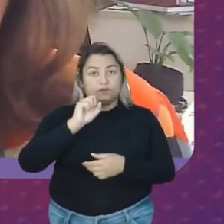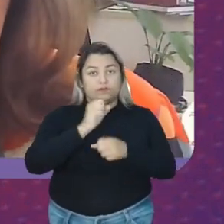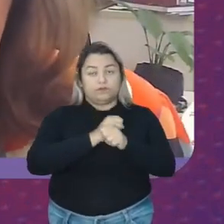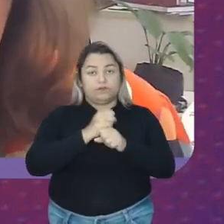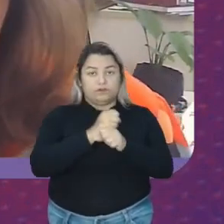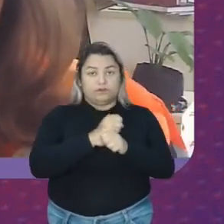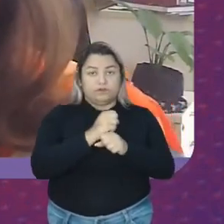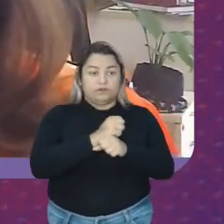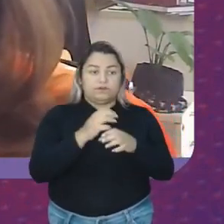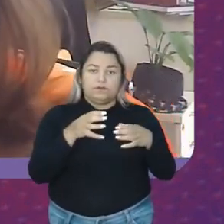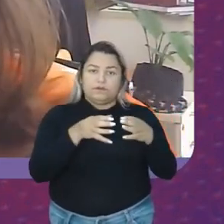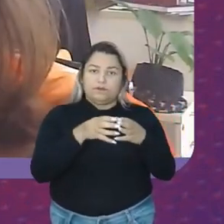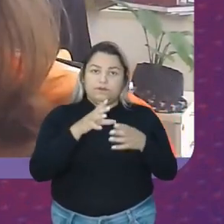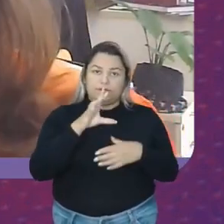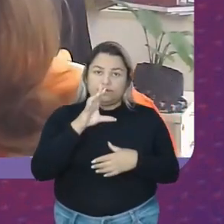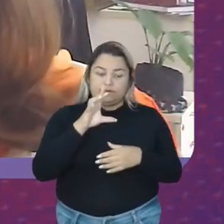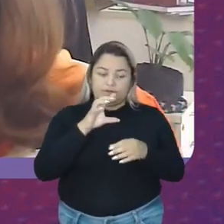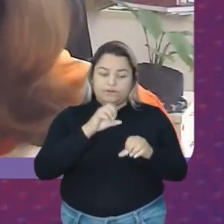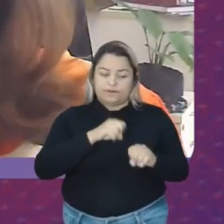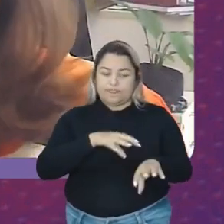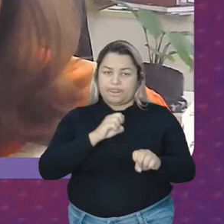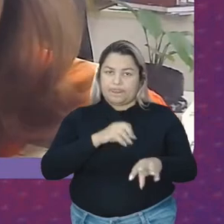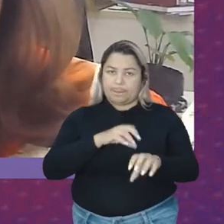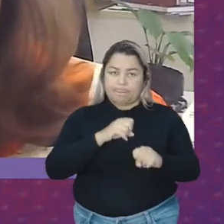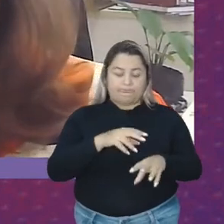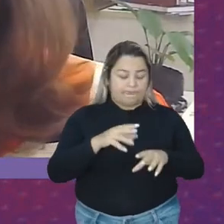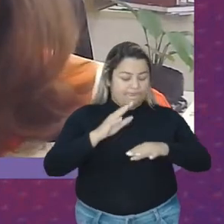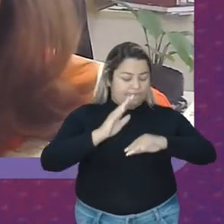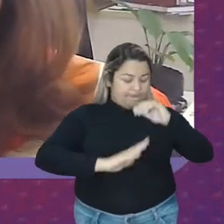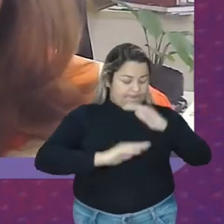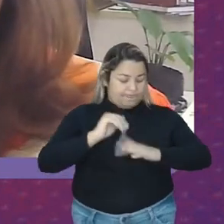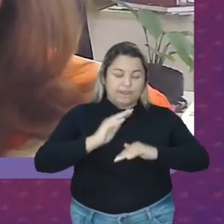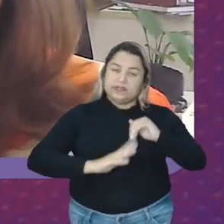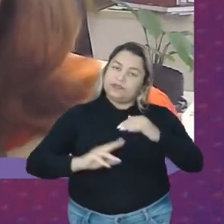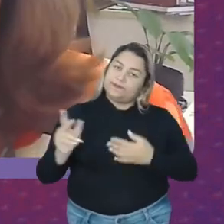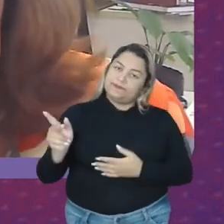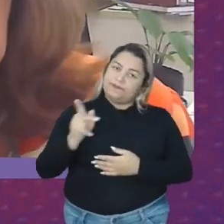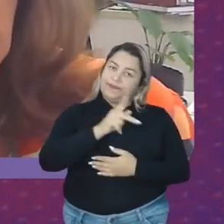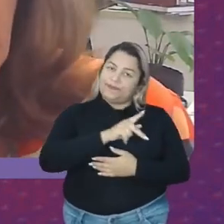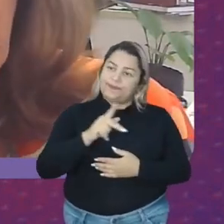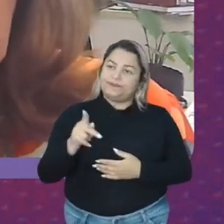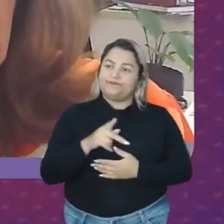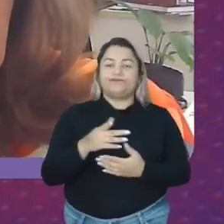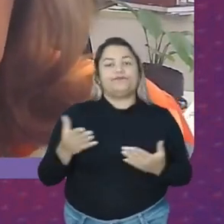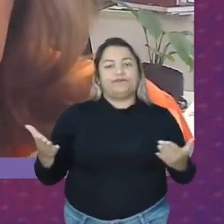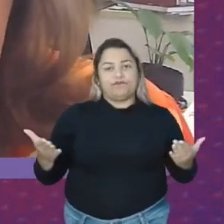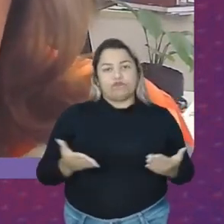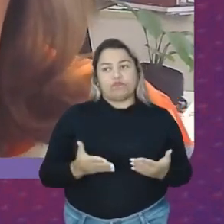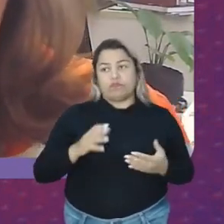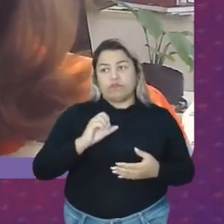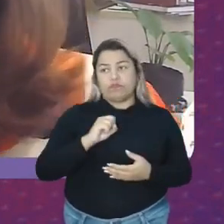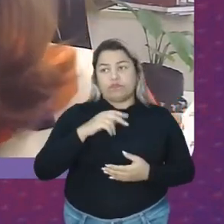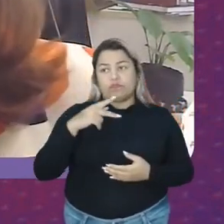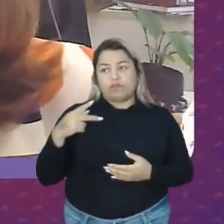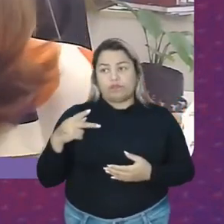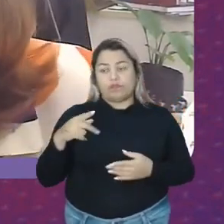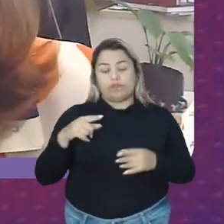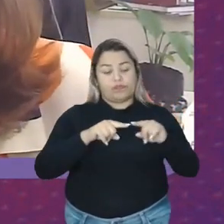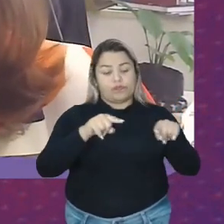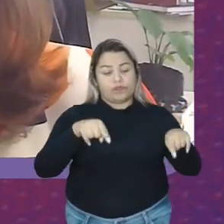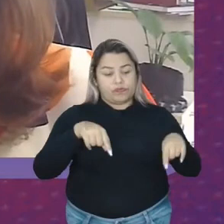da categoria de educação, sou professora, hoje aposentada da sala de